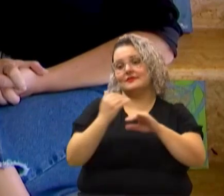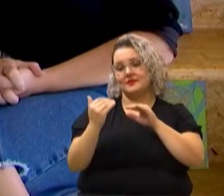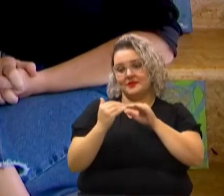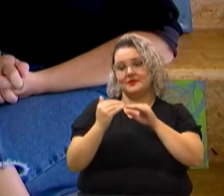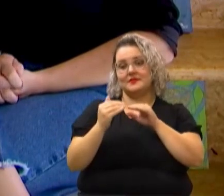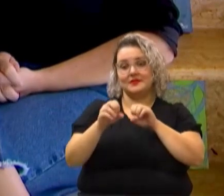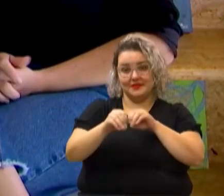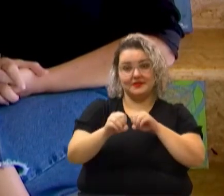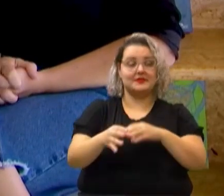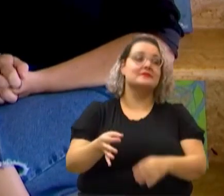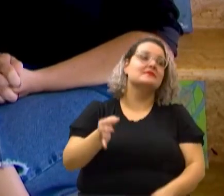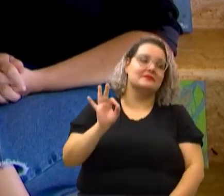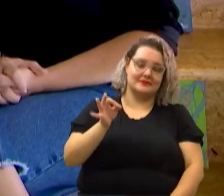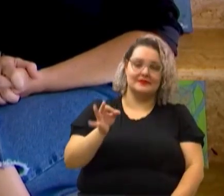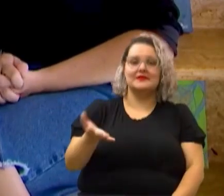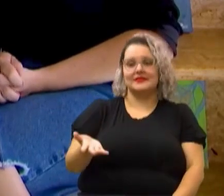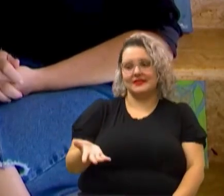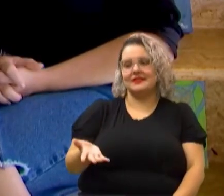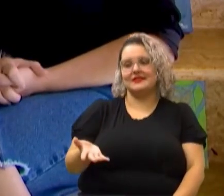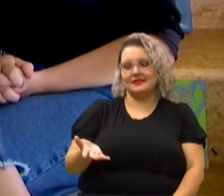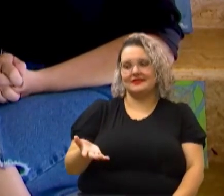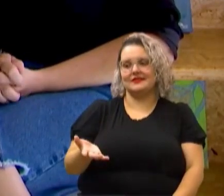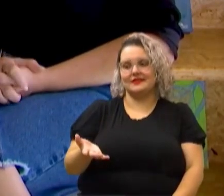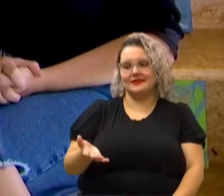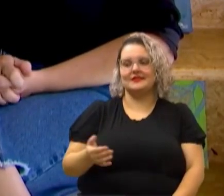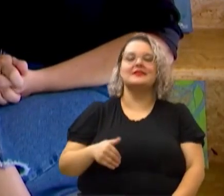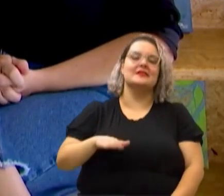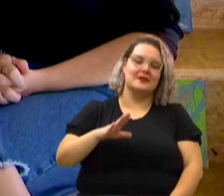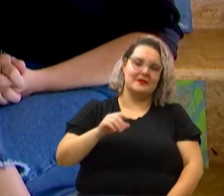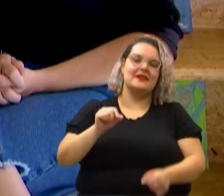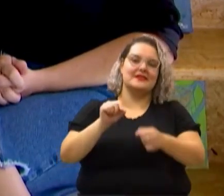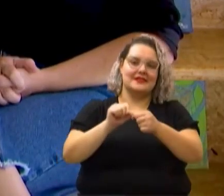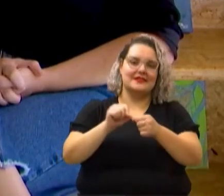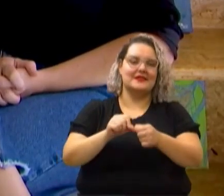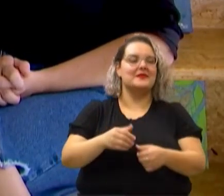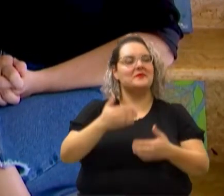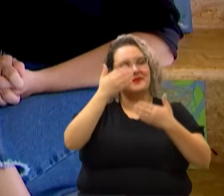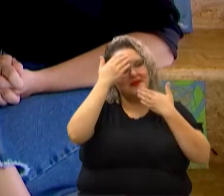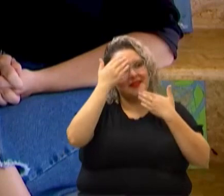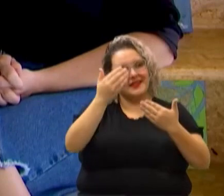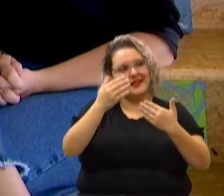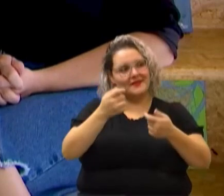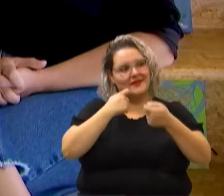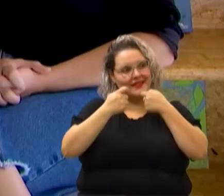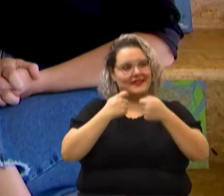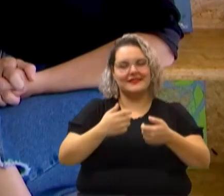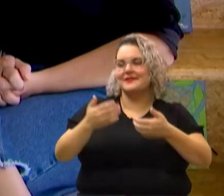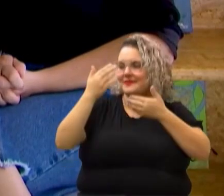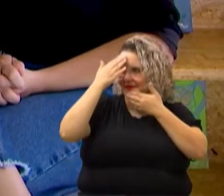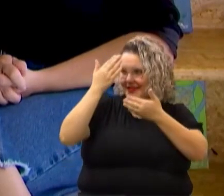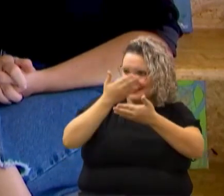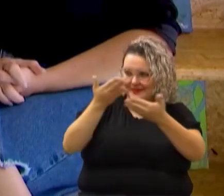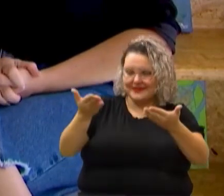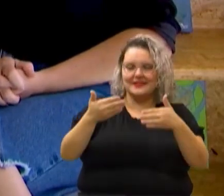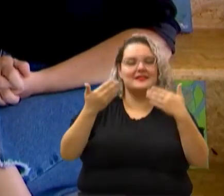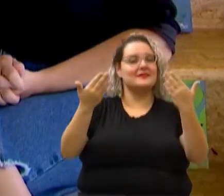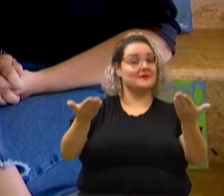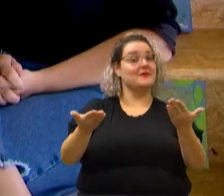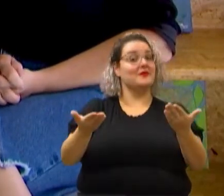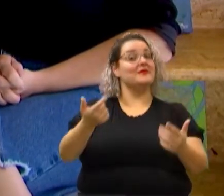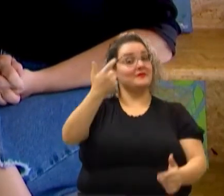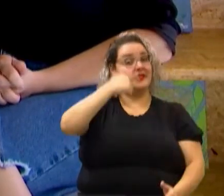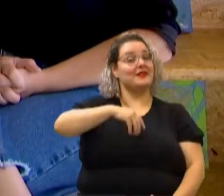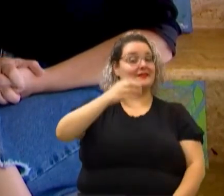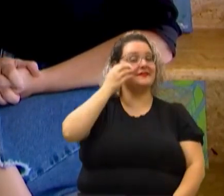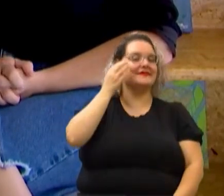a favor da educação cada vez mais a gente vai fazer isso obrigada vocês